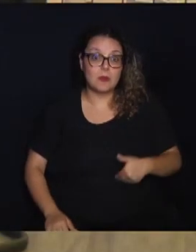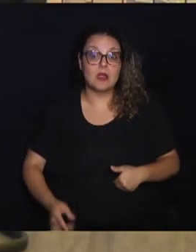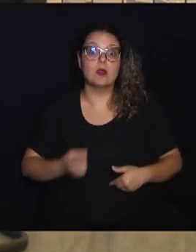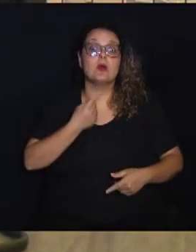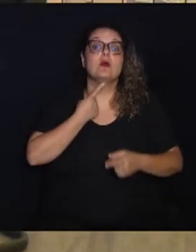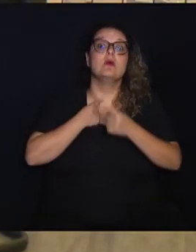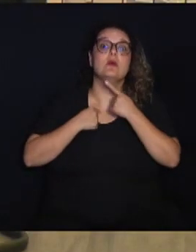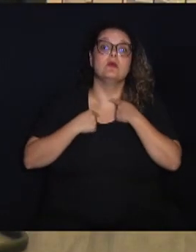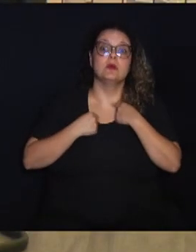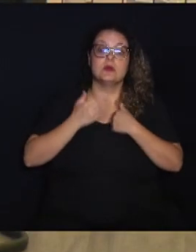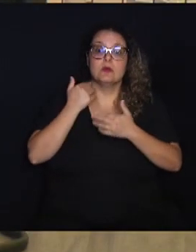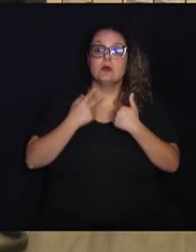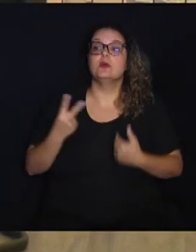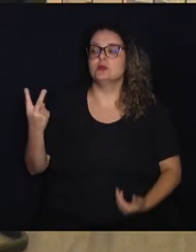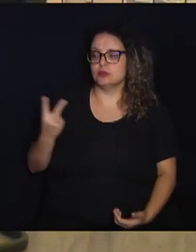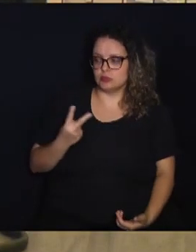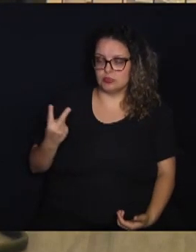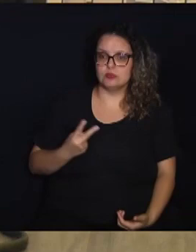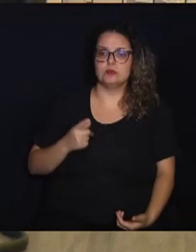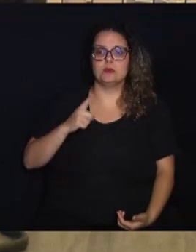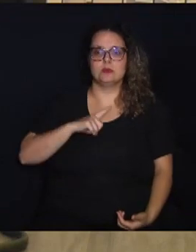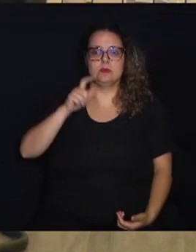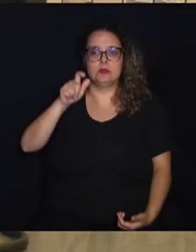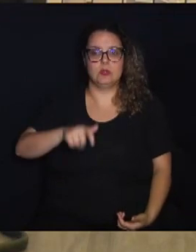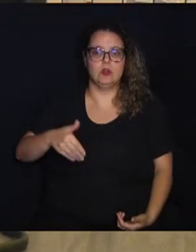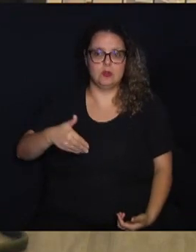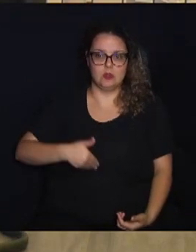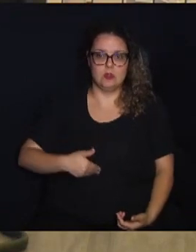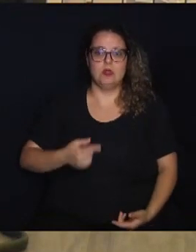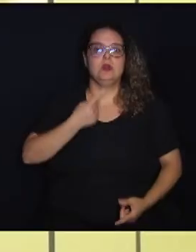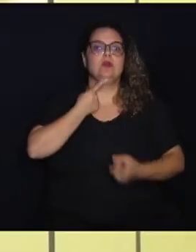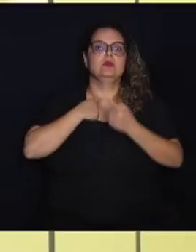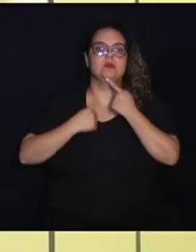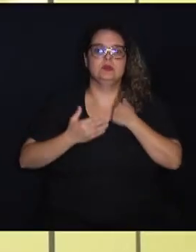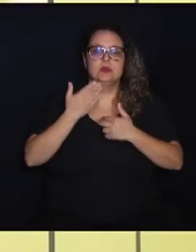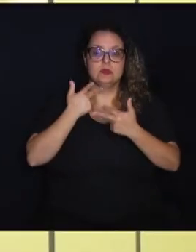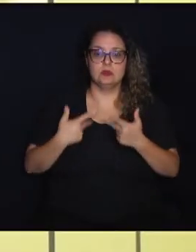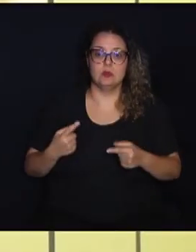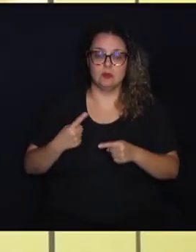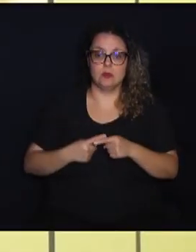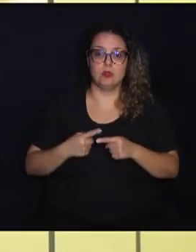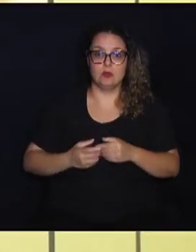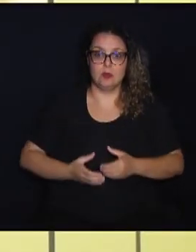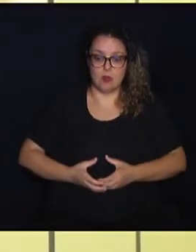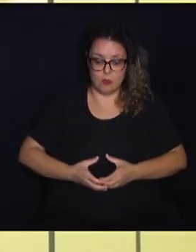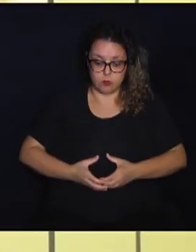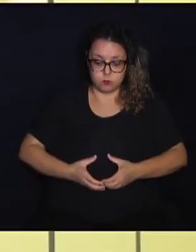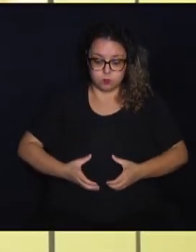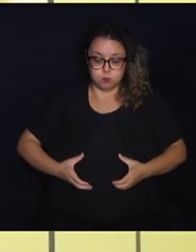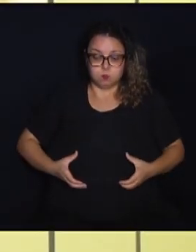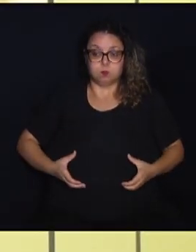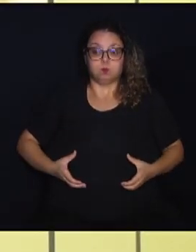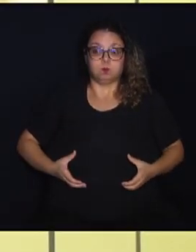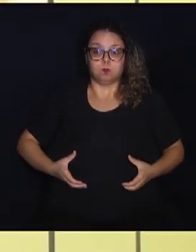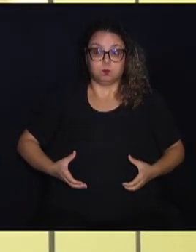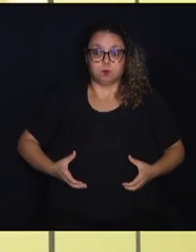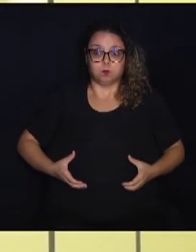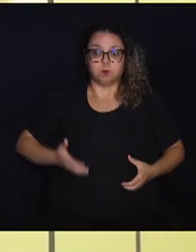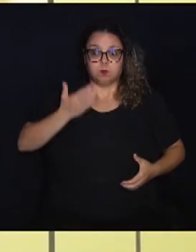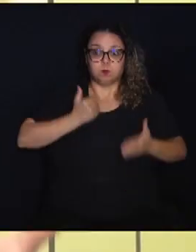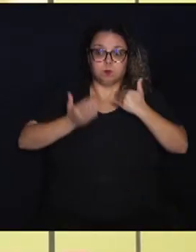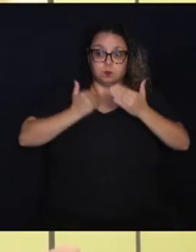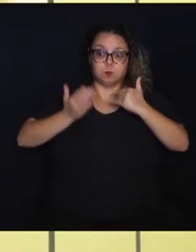comer? Os dois. Tem gente que tem a fome e tem a vontade de comer. Por quê? Porque o estômago está dilatado, está acostumado com uma